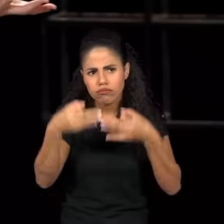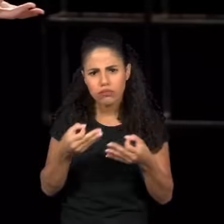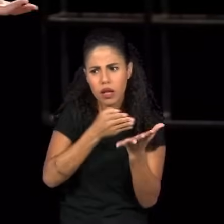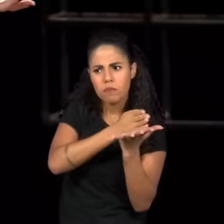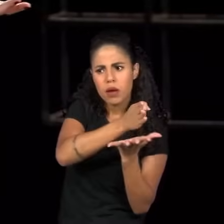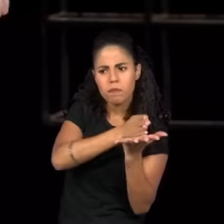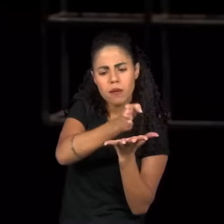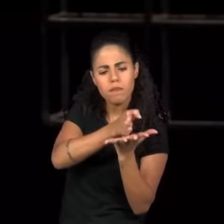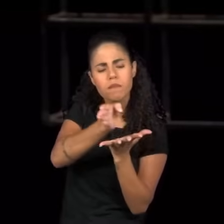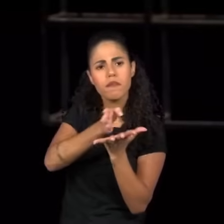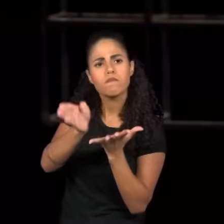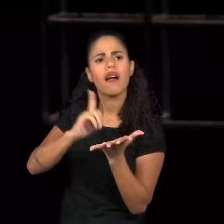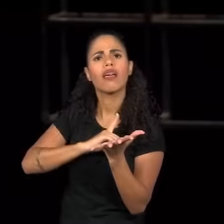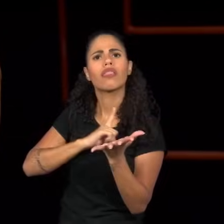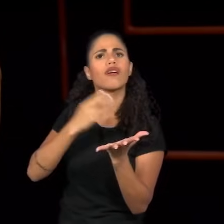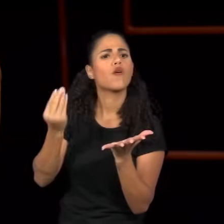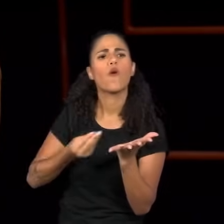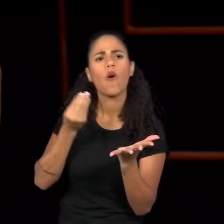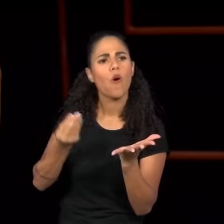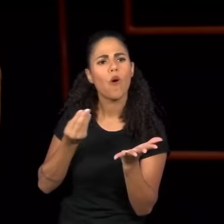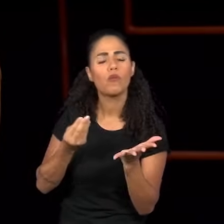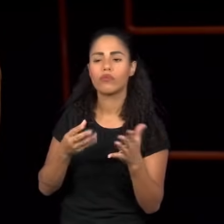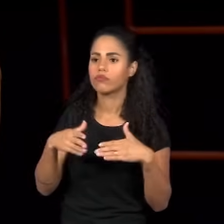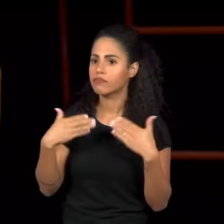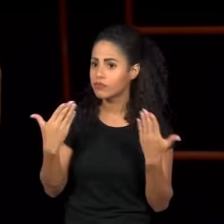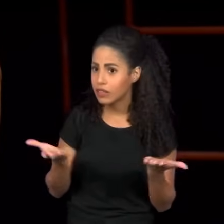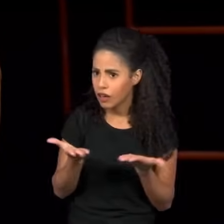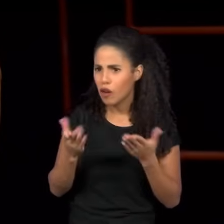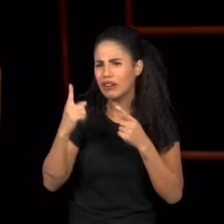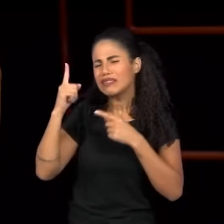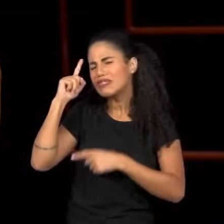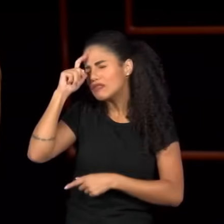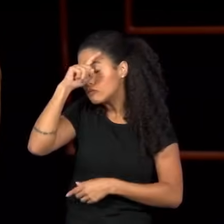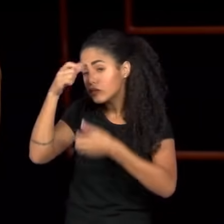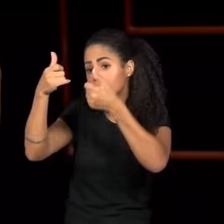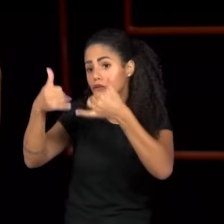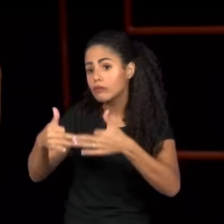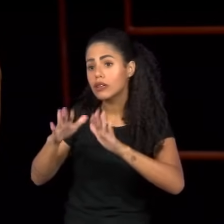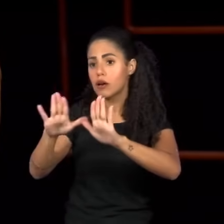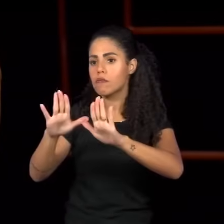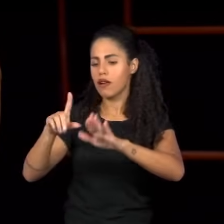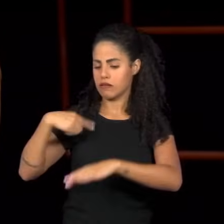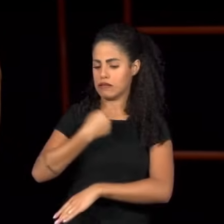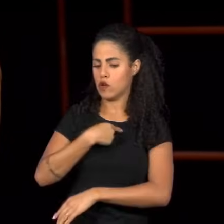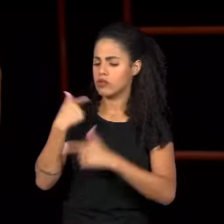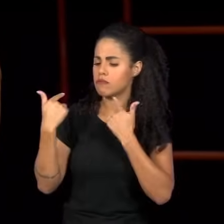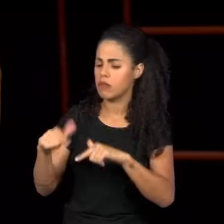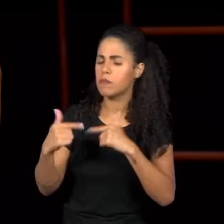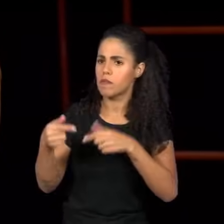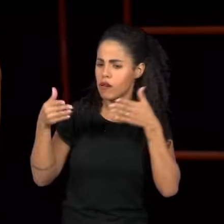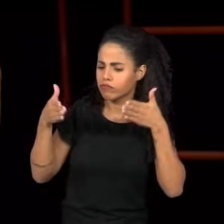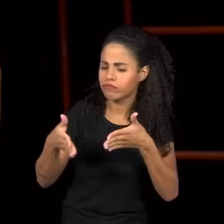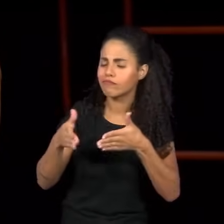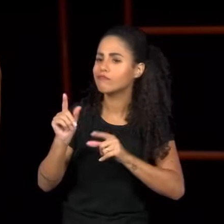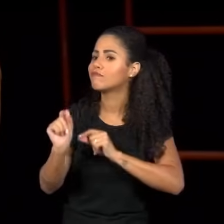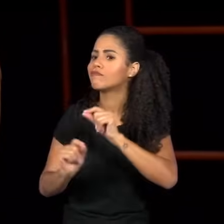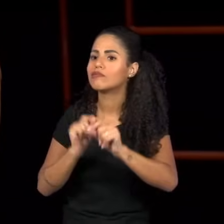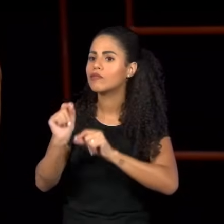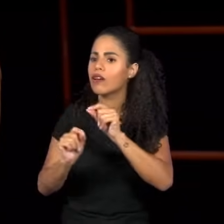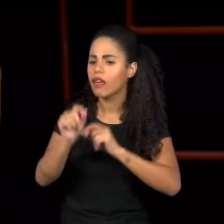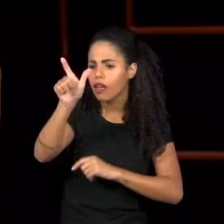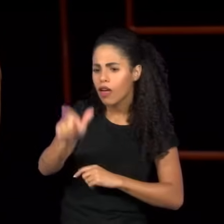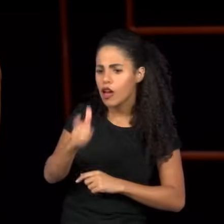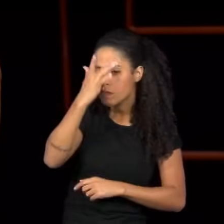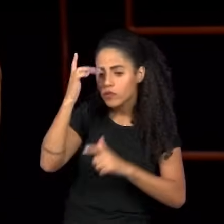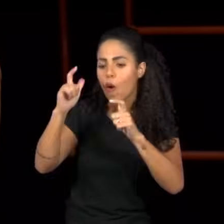da terapia corporal. É difícil explicar, mas é um trabalho onde a gente tem por base o onde a pessoa